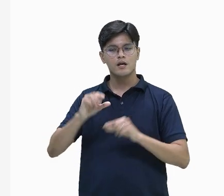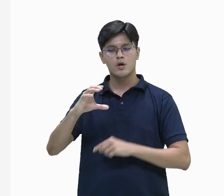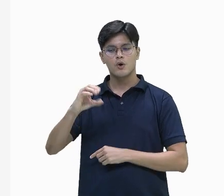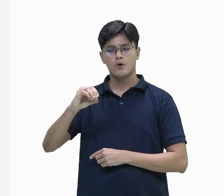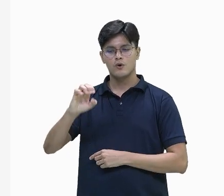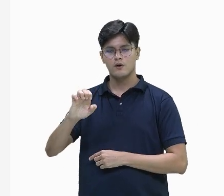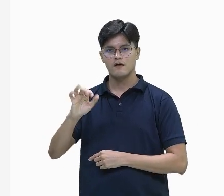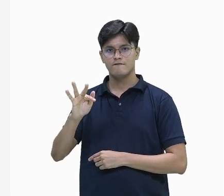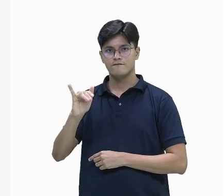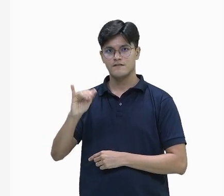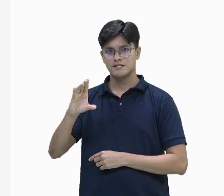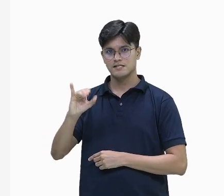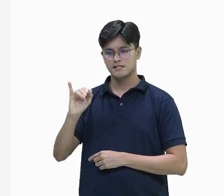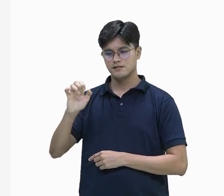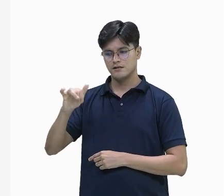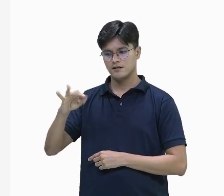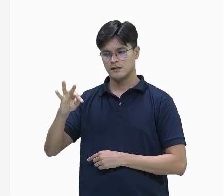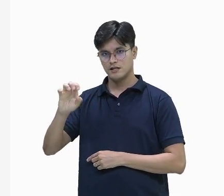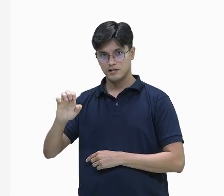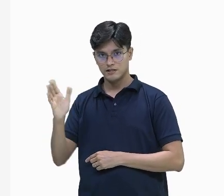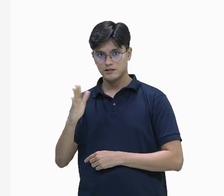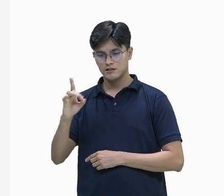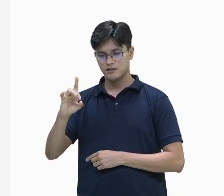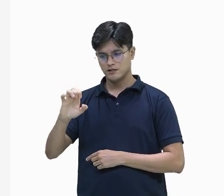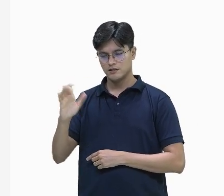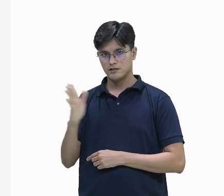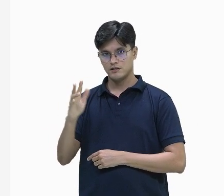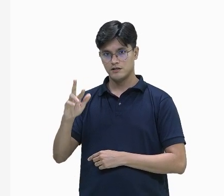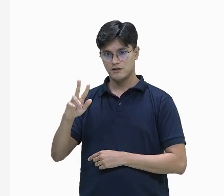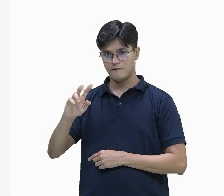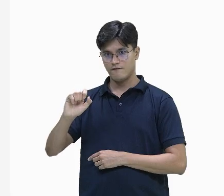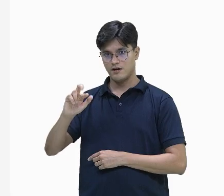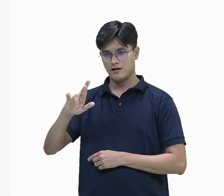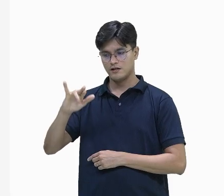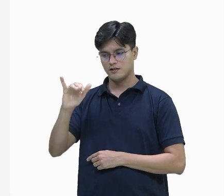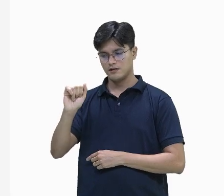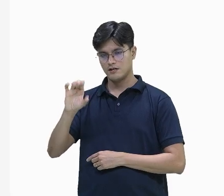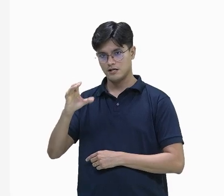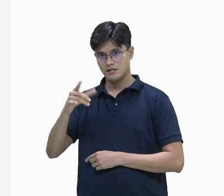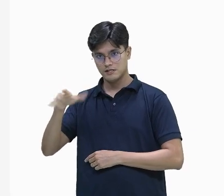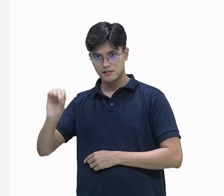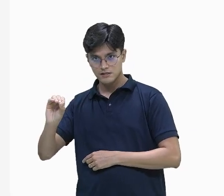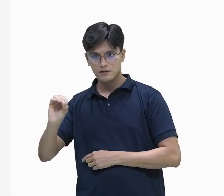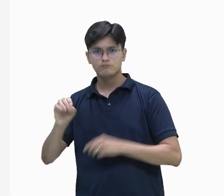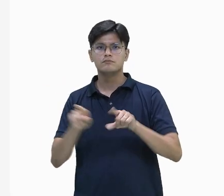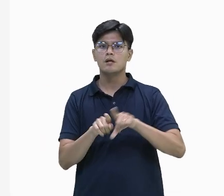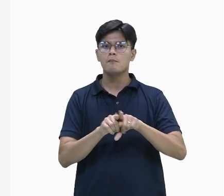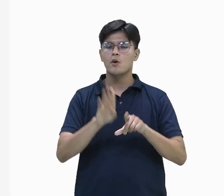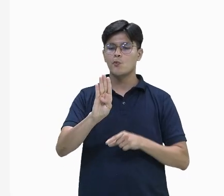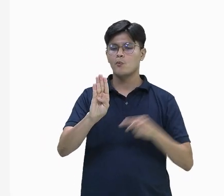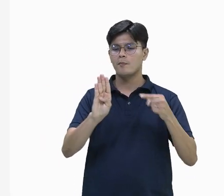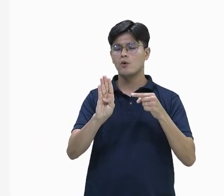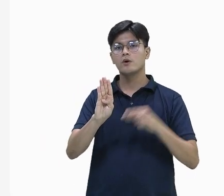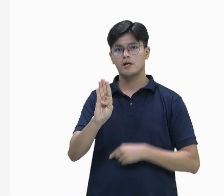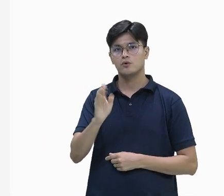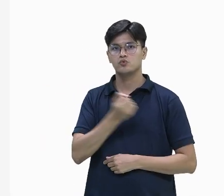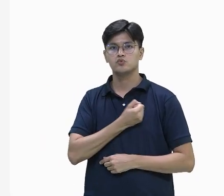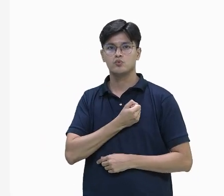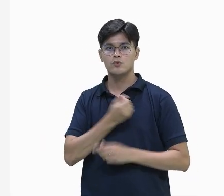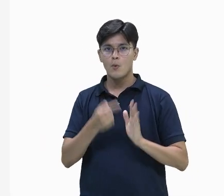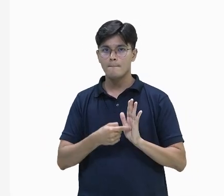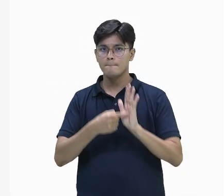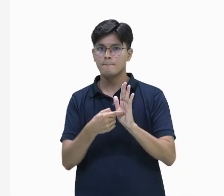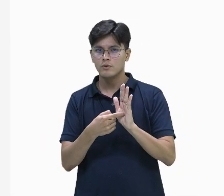temos ainda o B. O B, ele é o número que mostra onde começa o valor inicial. Ele é chamado de